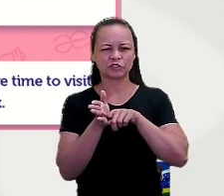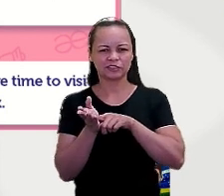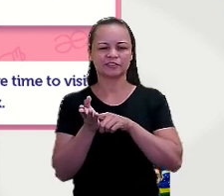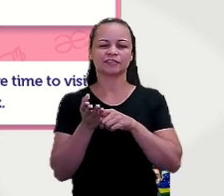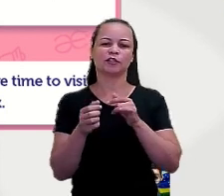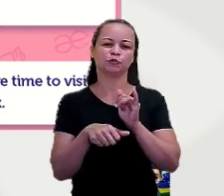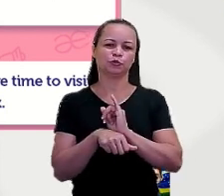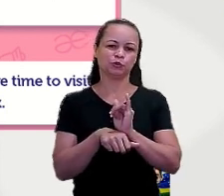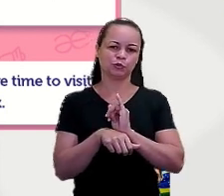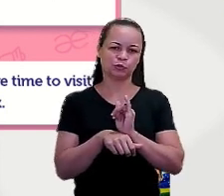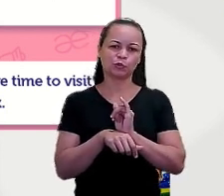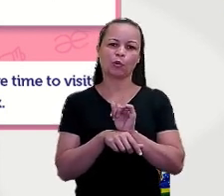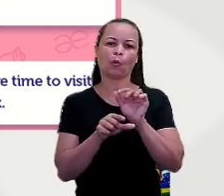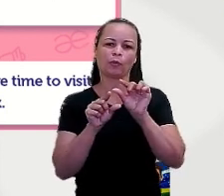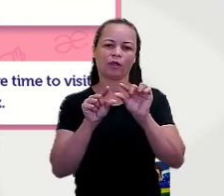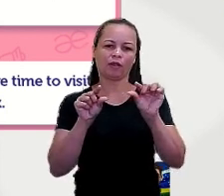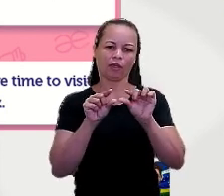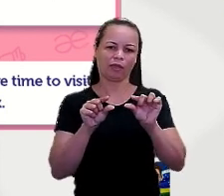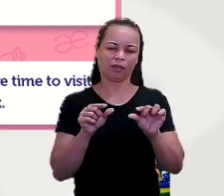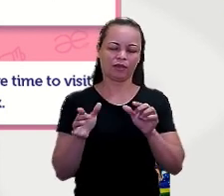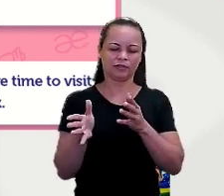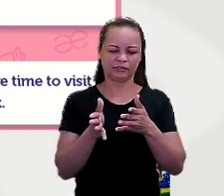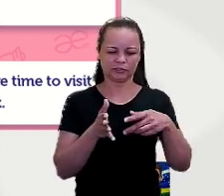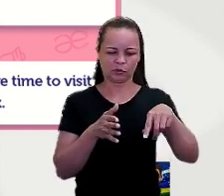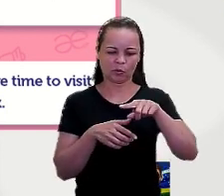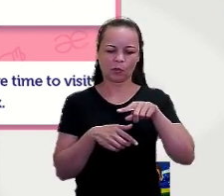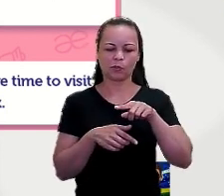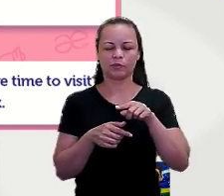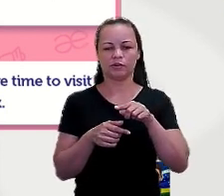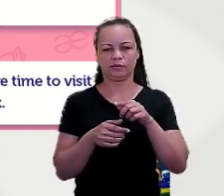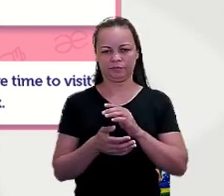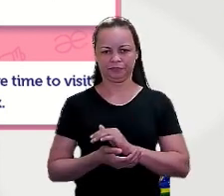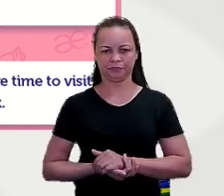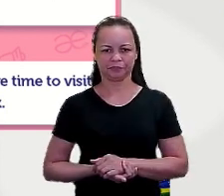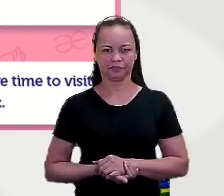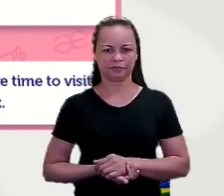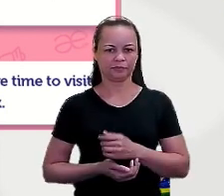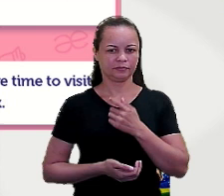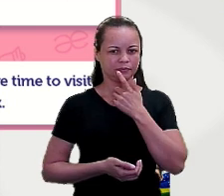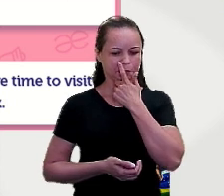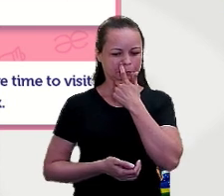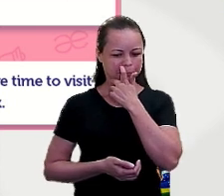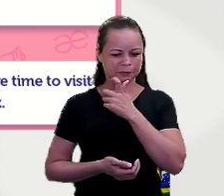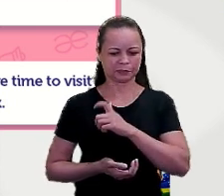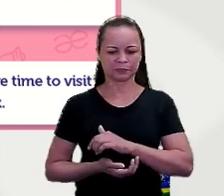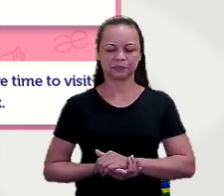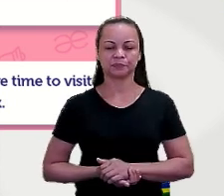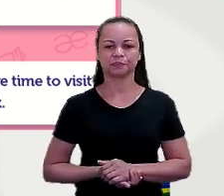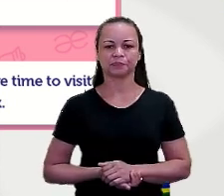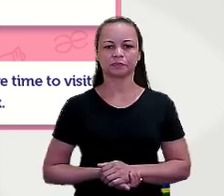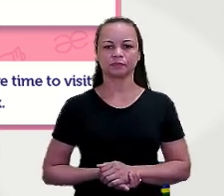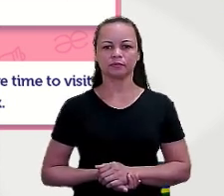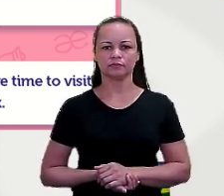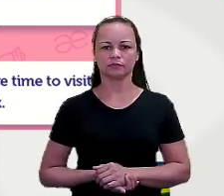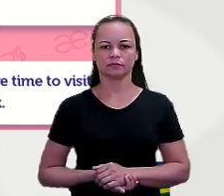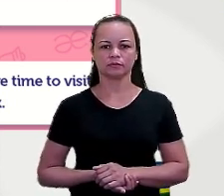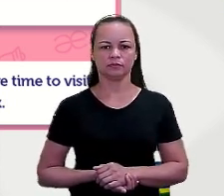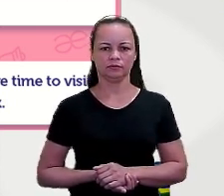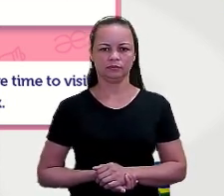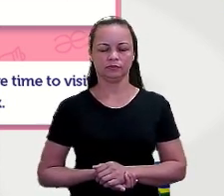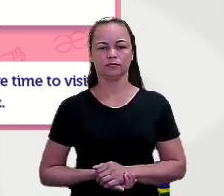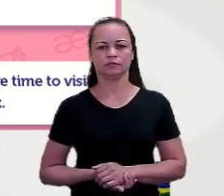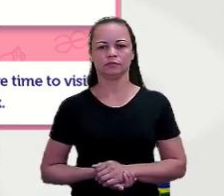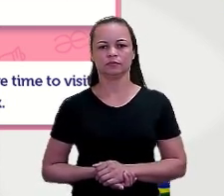July, my sister and I traveled to New York for the first time. It was very exciting.